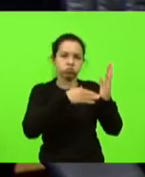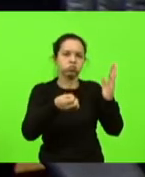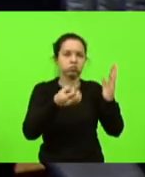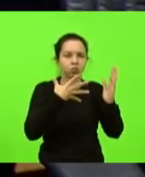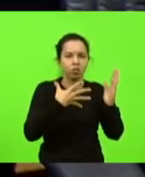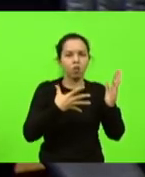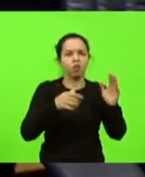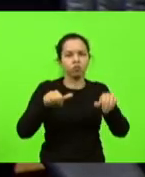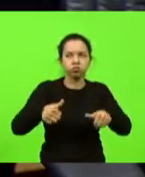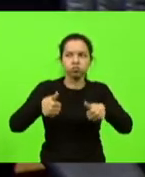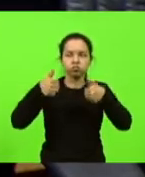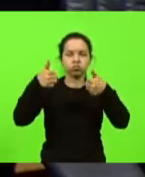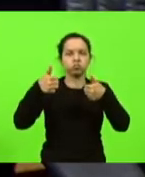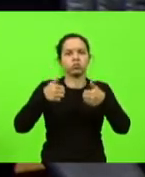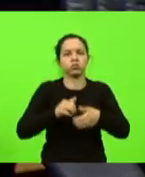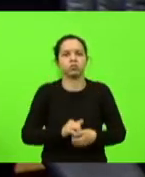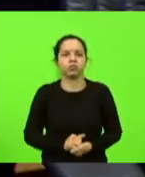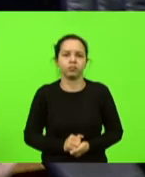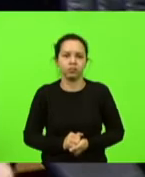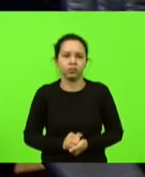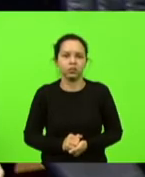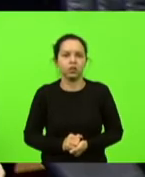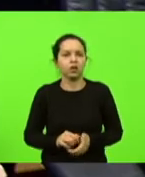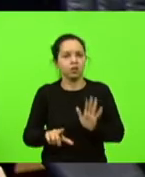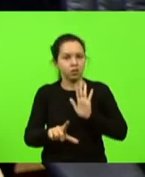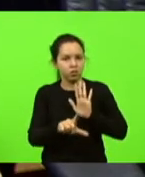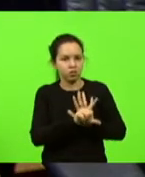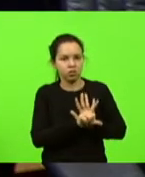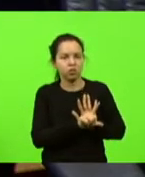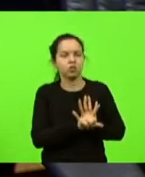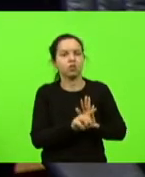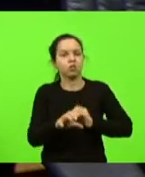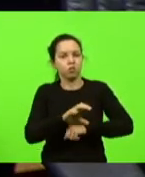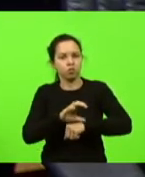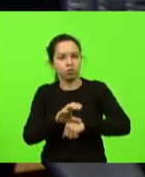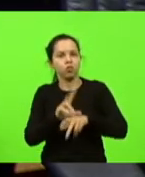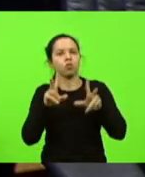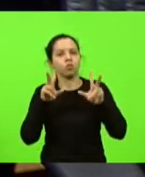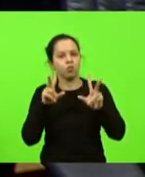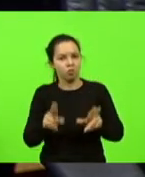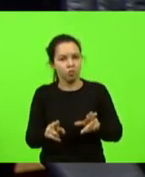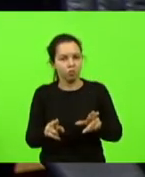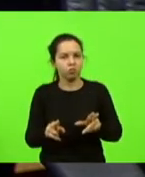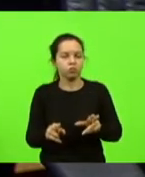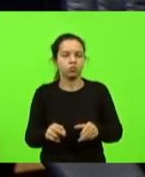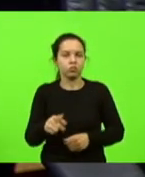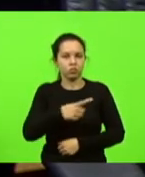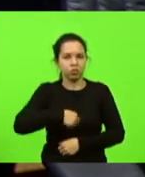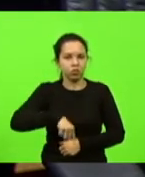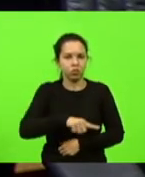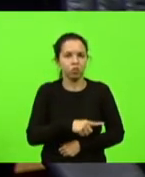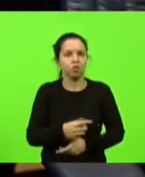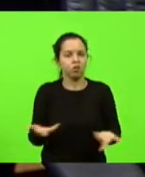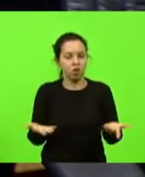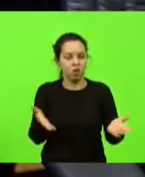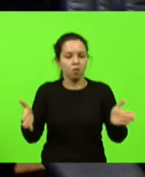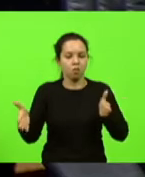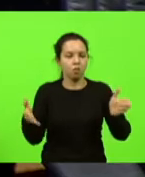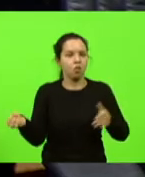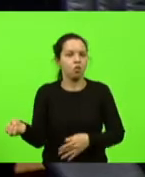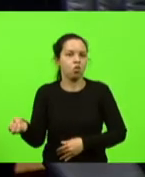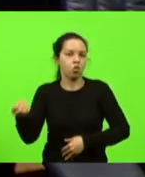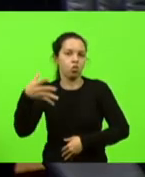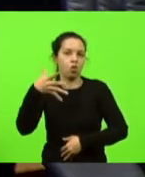impossibilitado de morar. A legislação e a Constituição é da mesma forma. Nós vivemos novos tempos, tempos modernos,